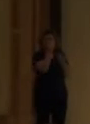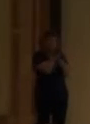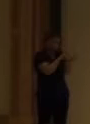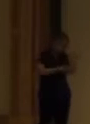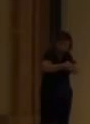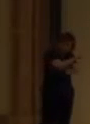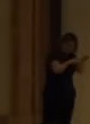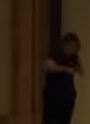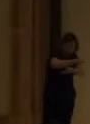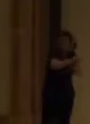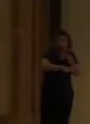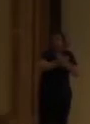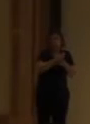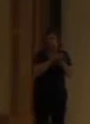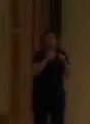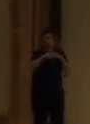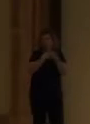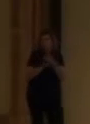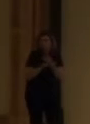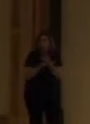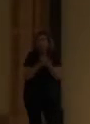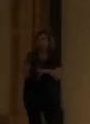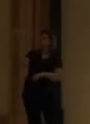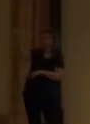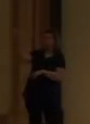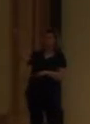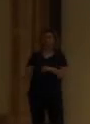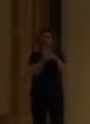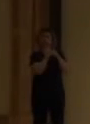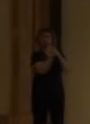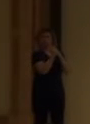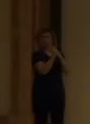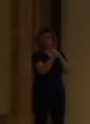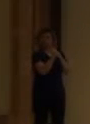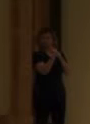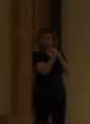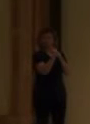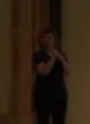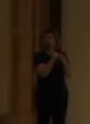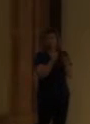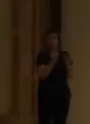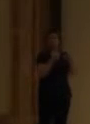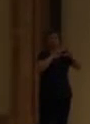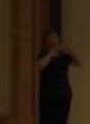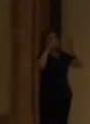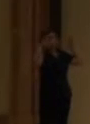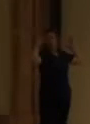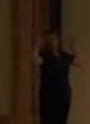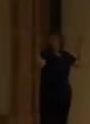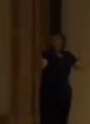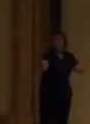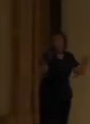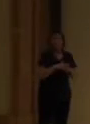assim, são lideradas por grandes empresas que não têm pátria, porque o capitalismo não tem pátria, e